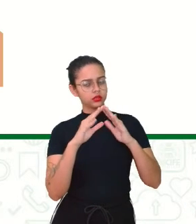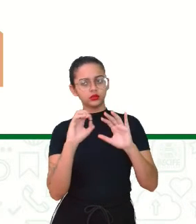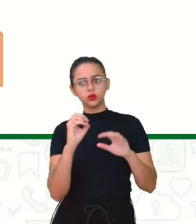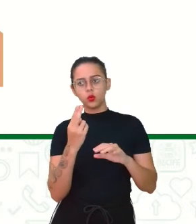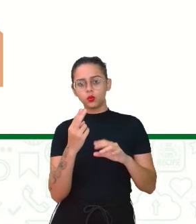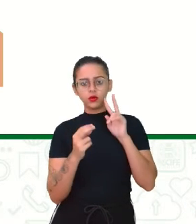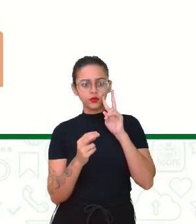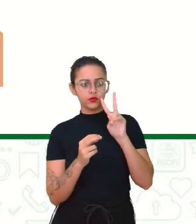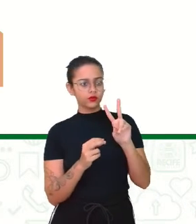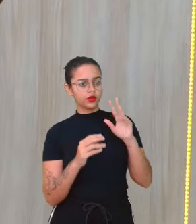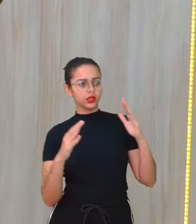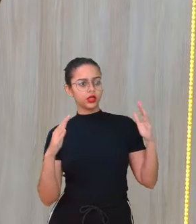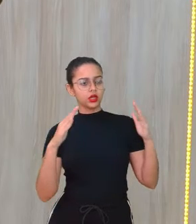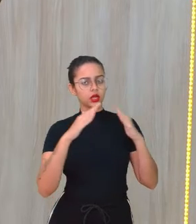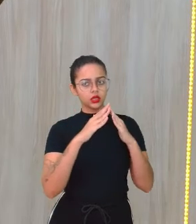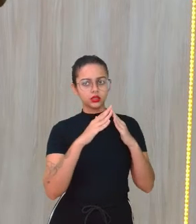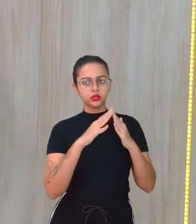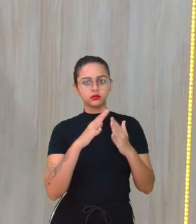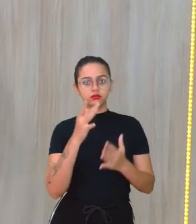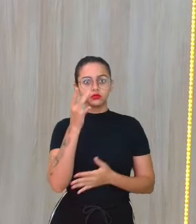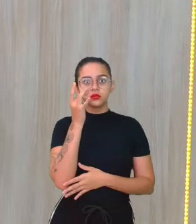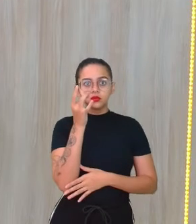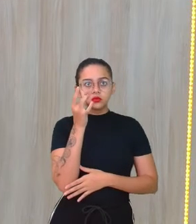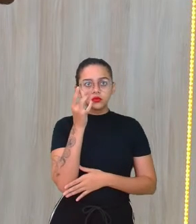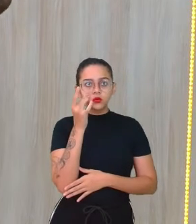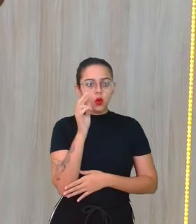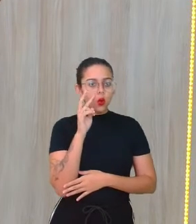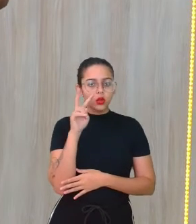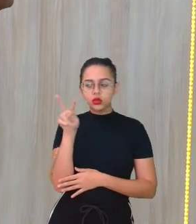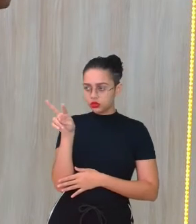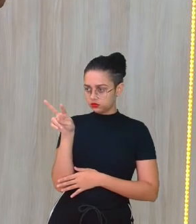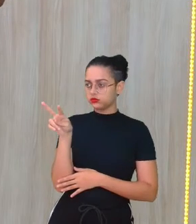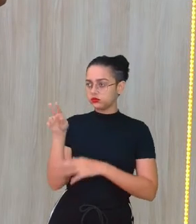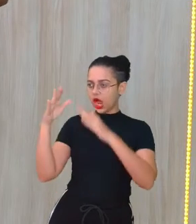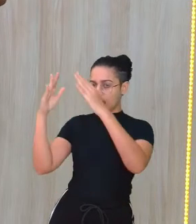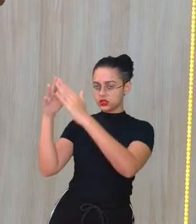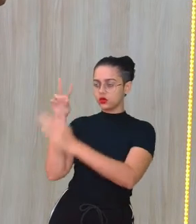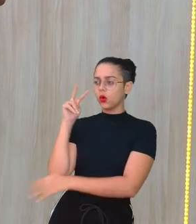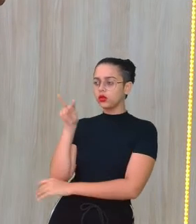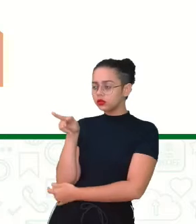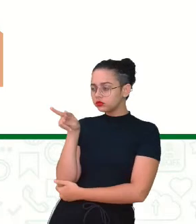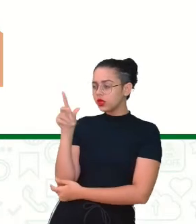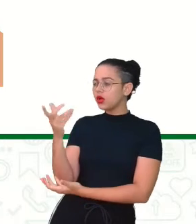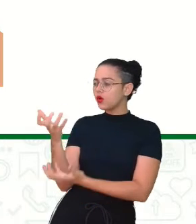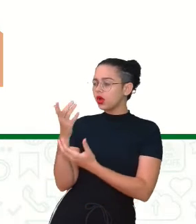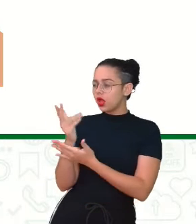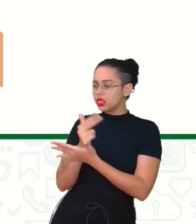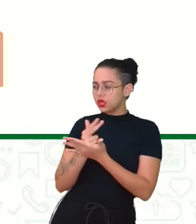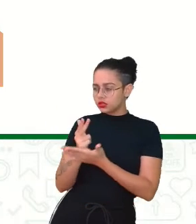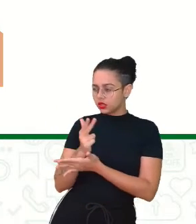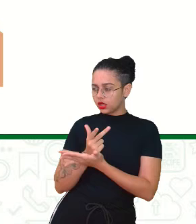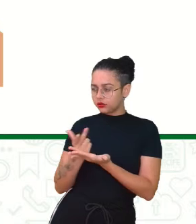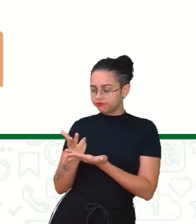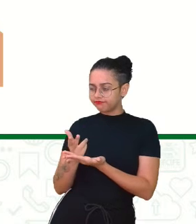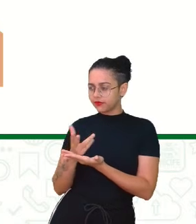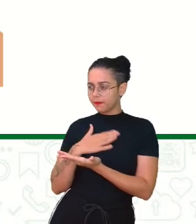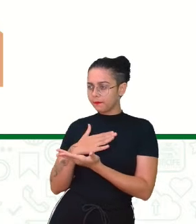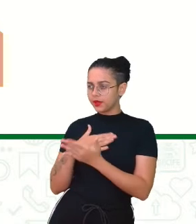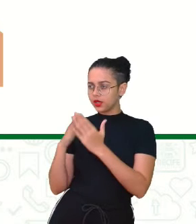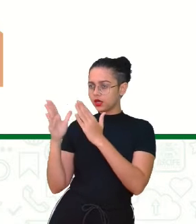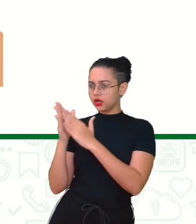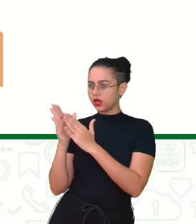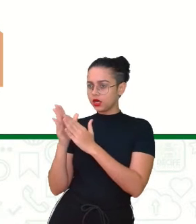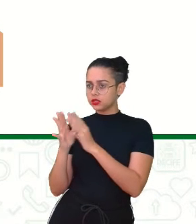esteja vendo uma casa ao vivo, lá estou olhando para a minha casa, e eu quero desenhar no caderno a minha